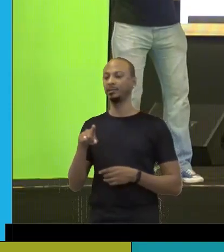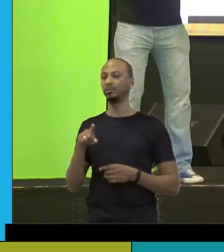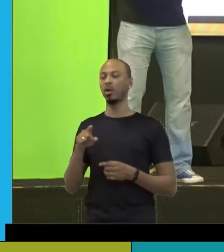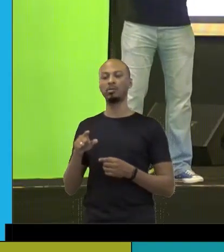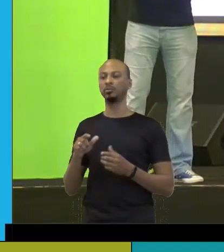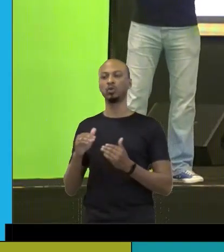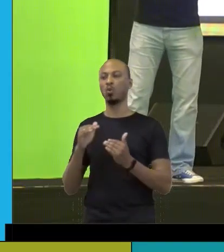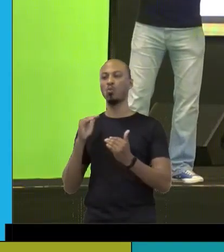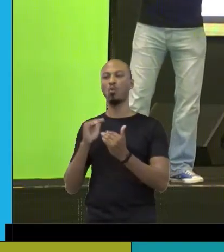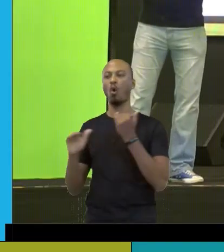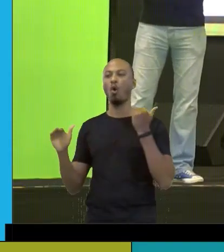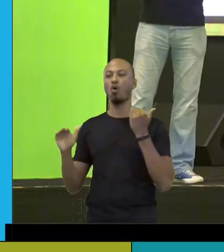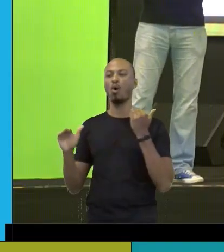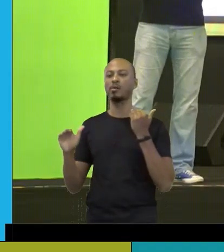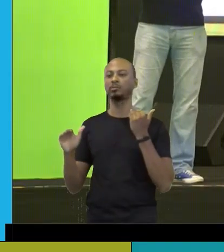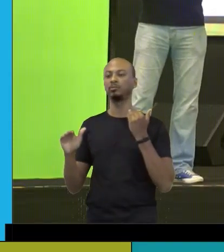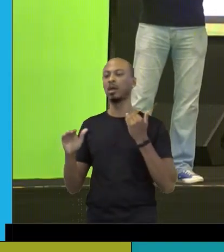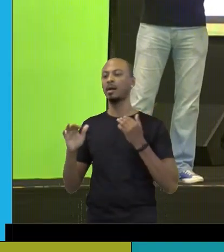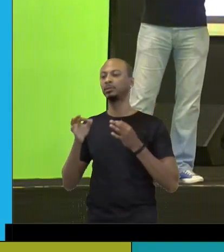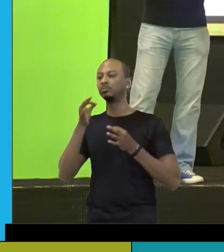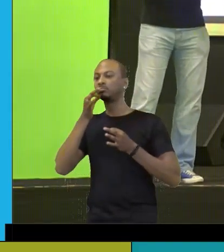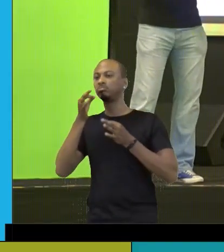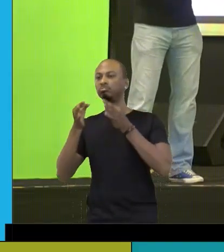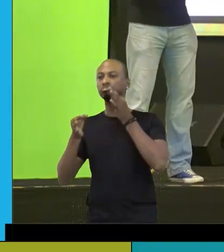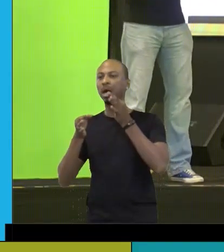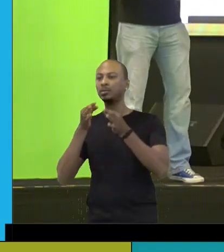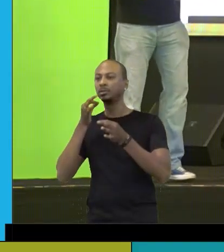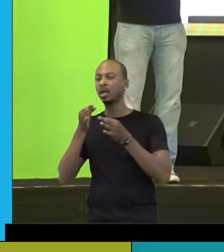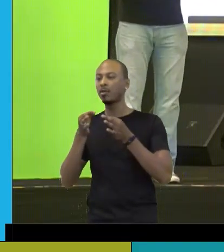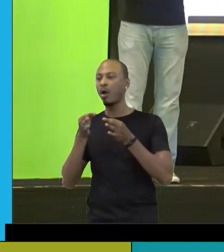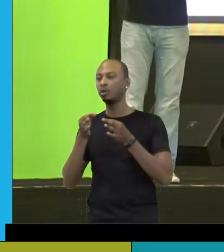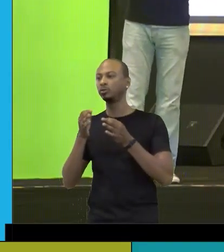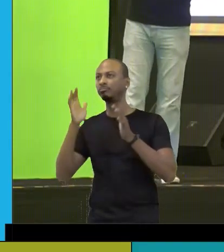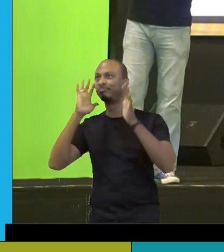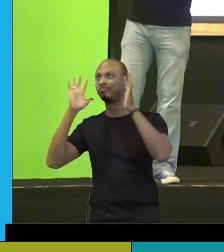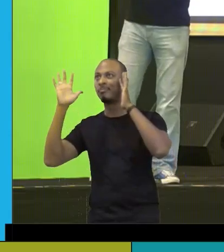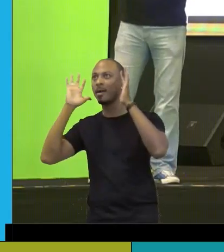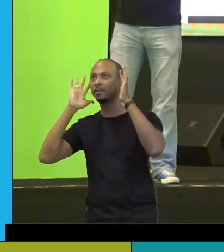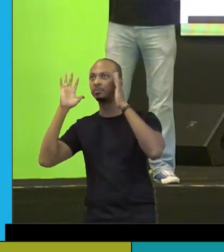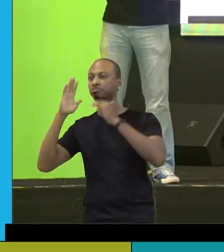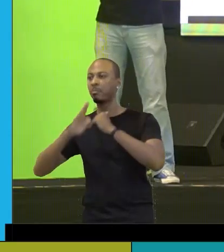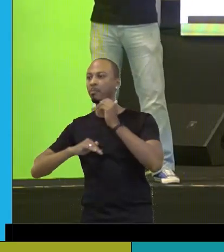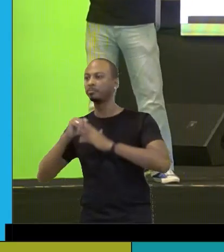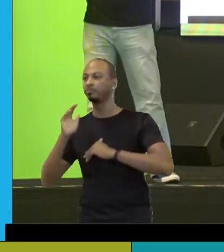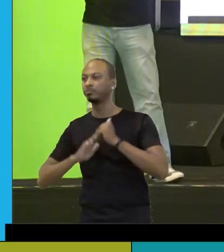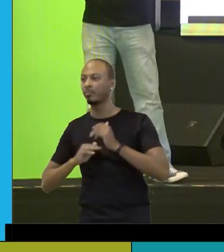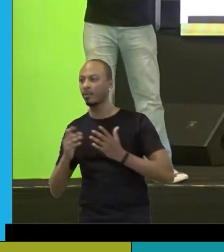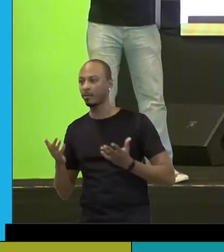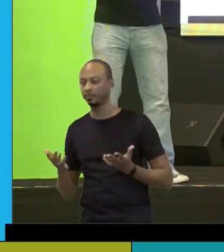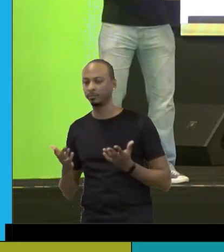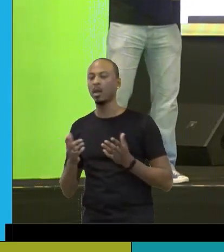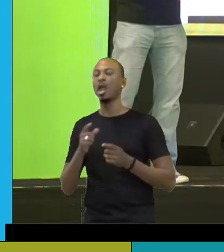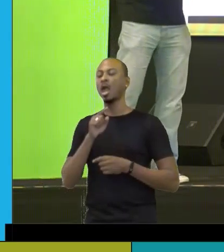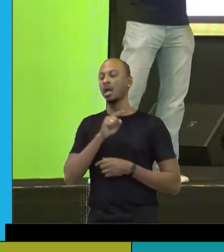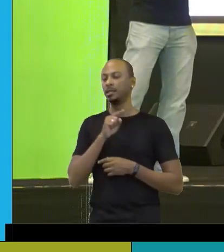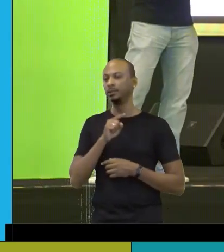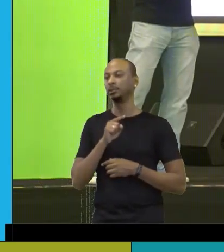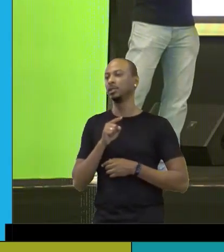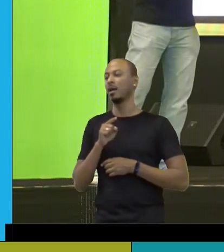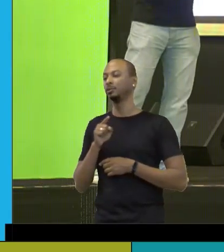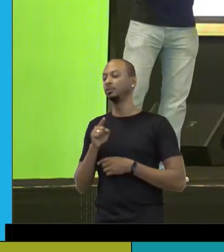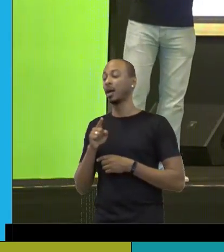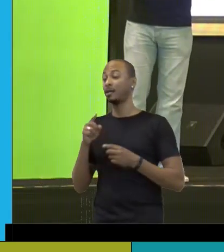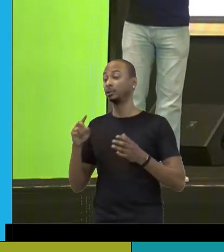oposição aos pensadores utópicos. O realismo político significa dizer que a política de hoje em